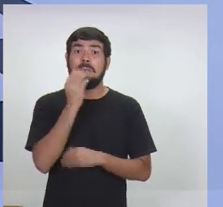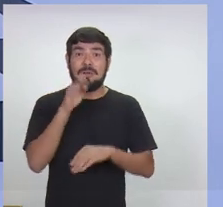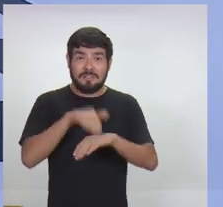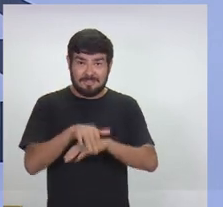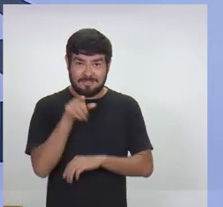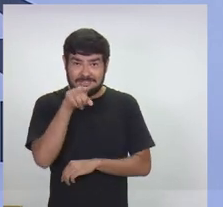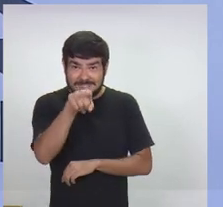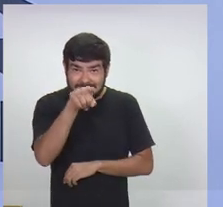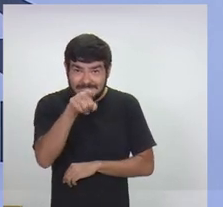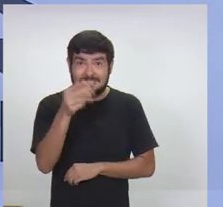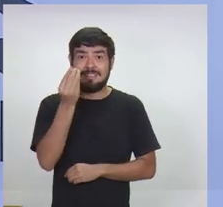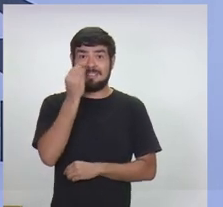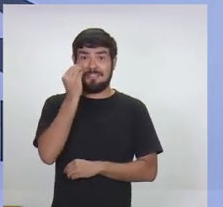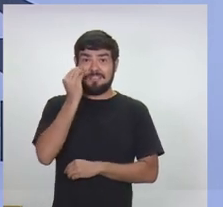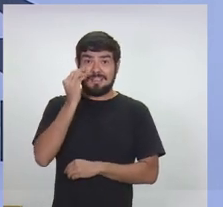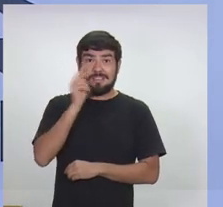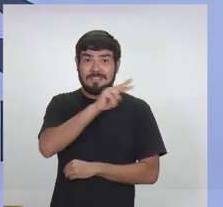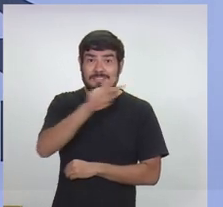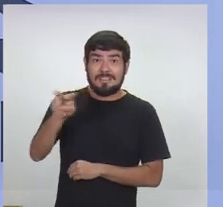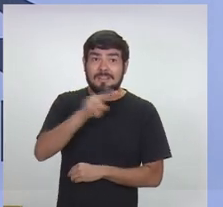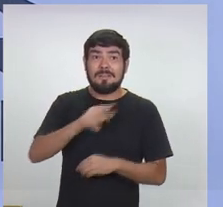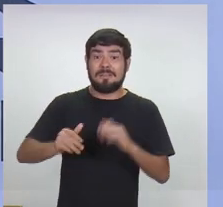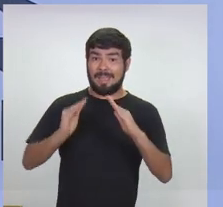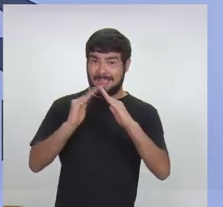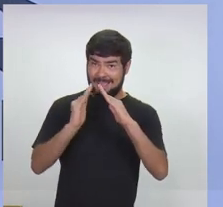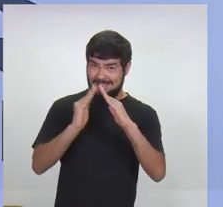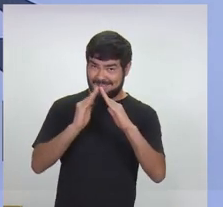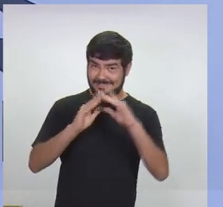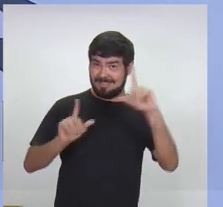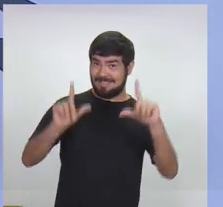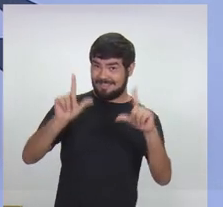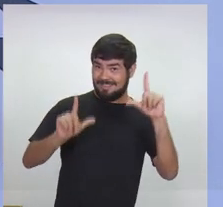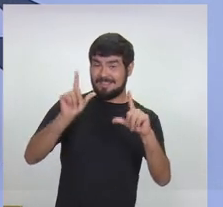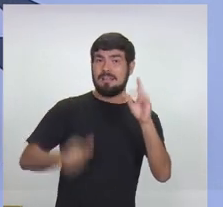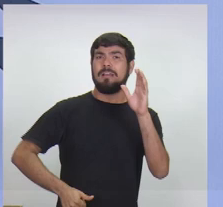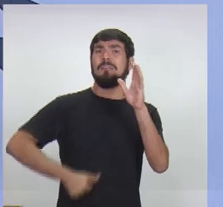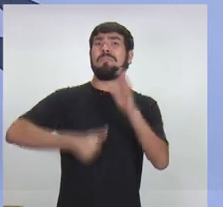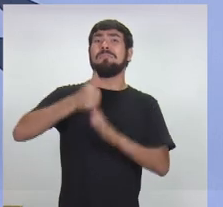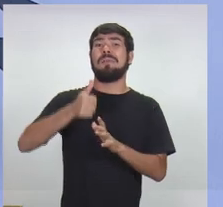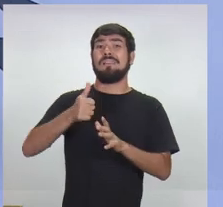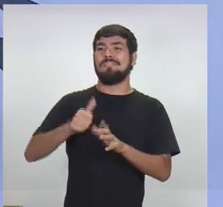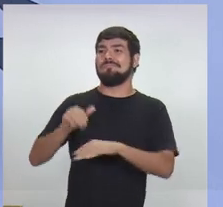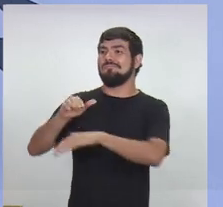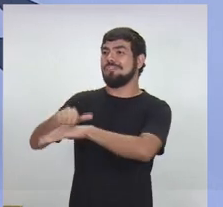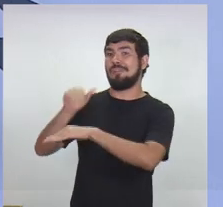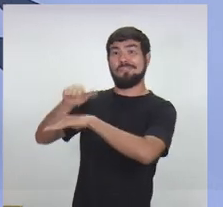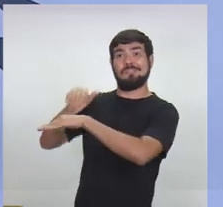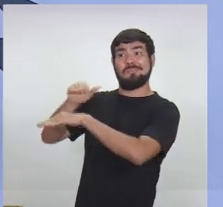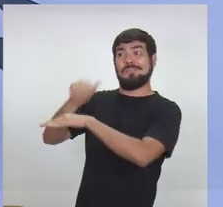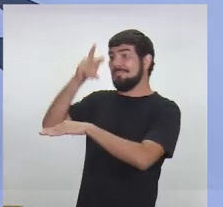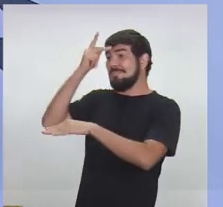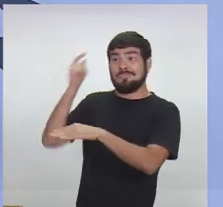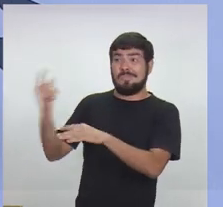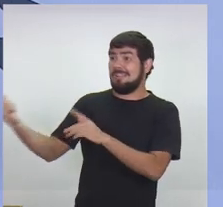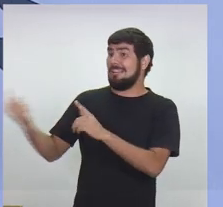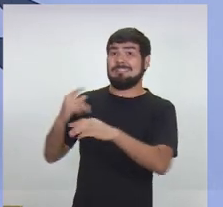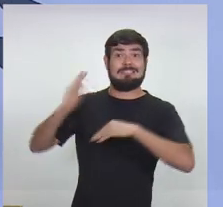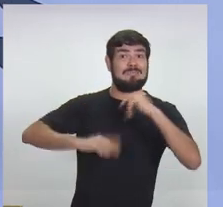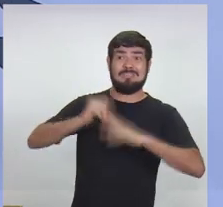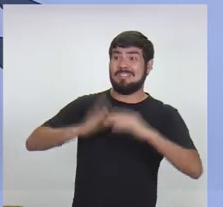nos acompanhando primeiro nós vamos ter que fazer mutirões para desafogar a fila para diminuir essa